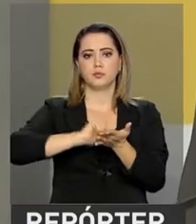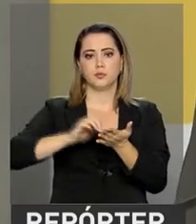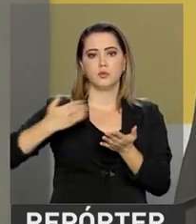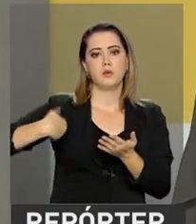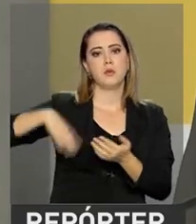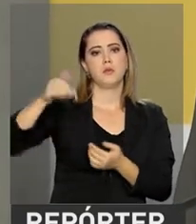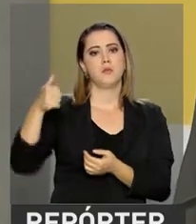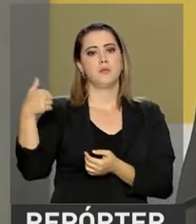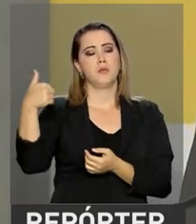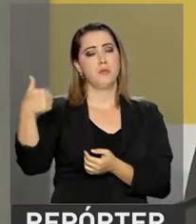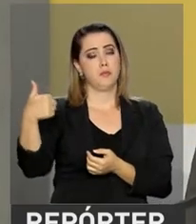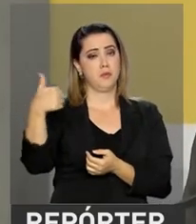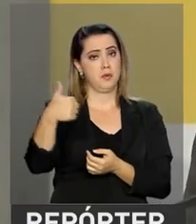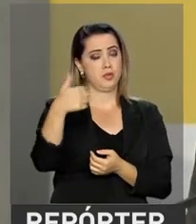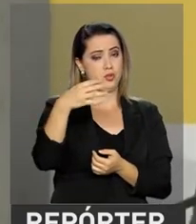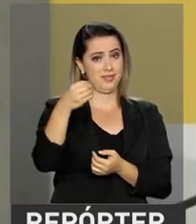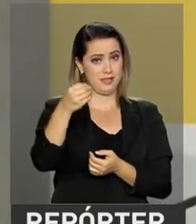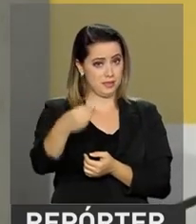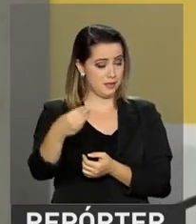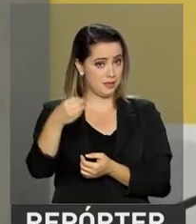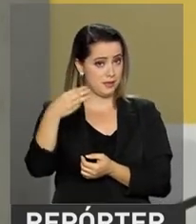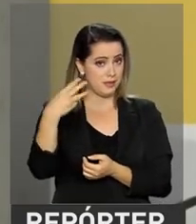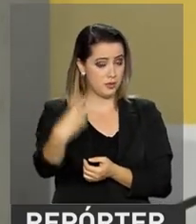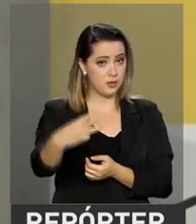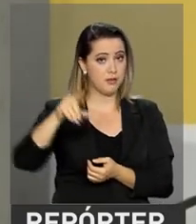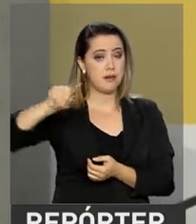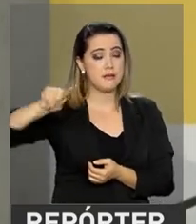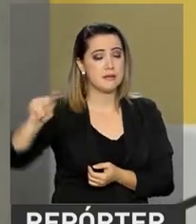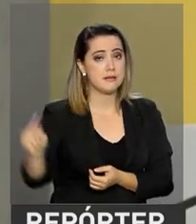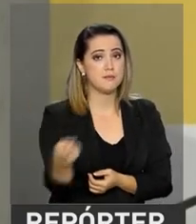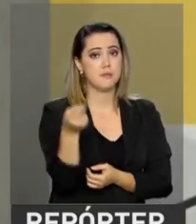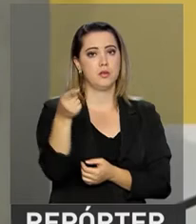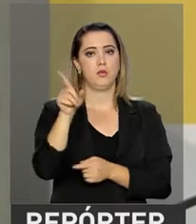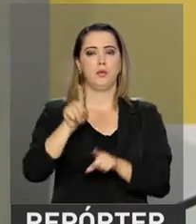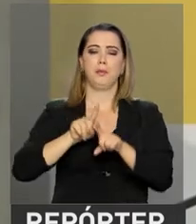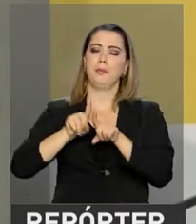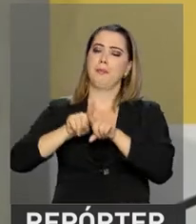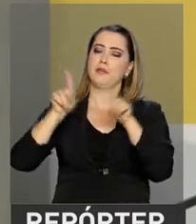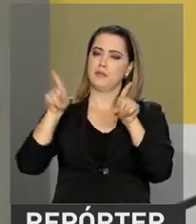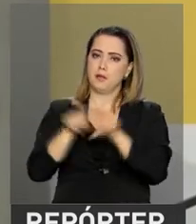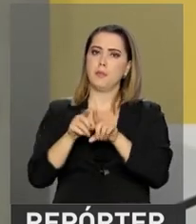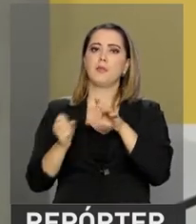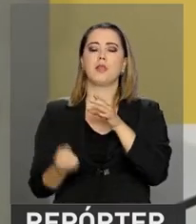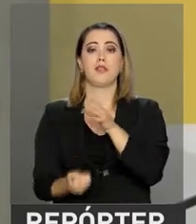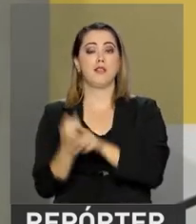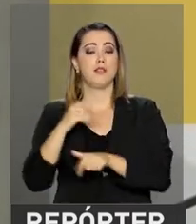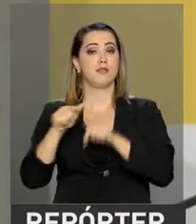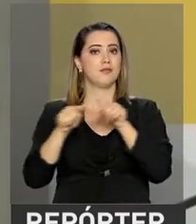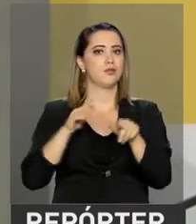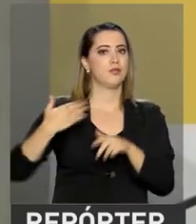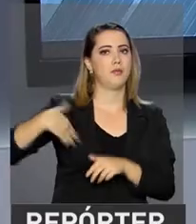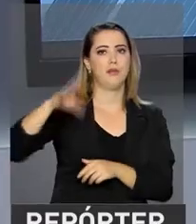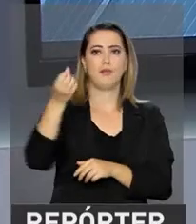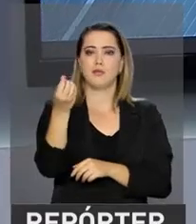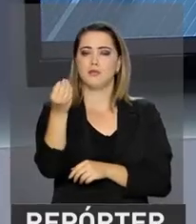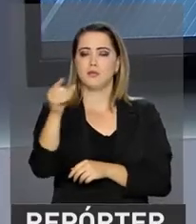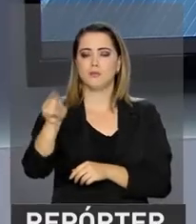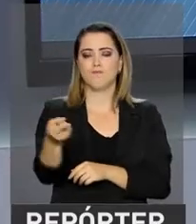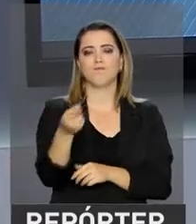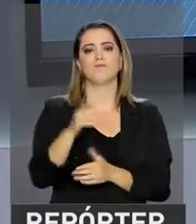103 mil mas postos de trabalho ainda sem carteira assinada chegando a mais de 600 mil